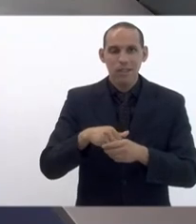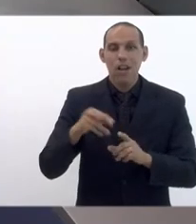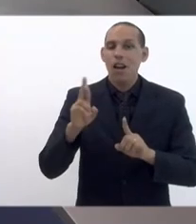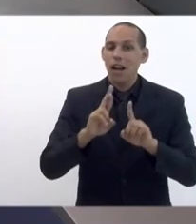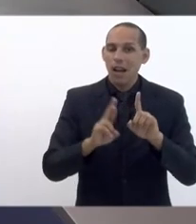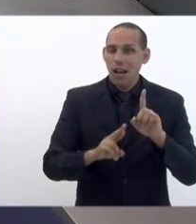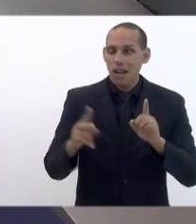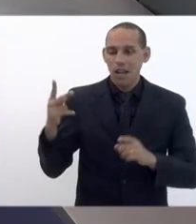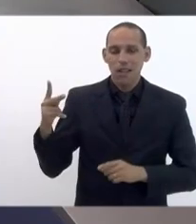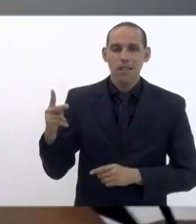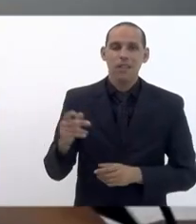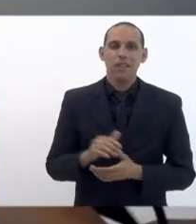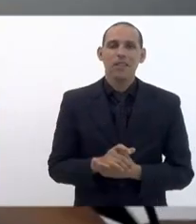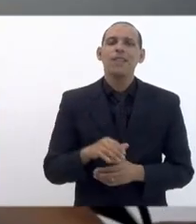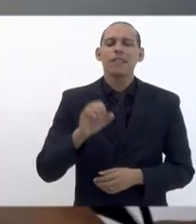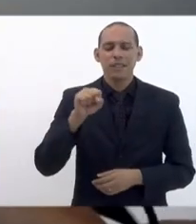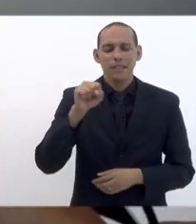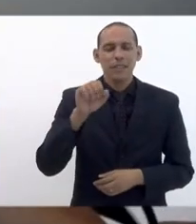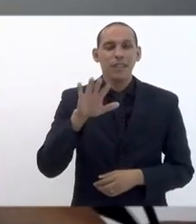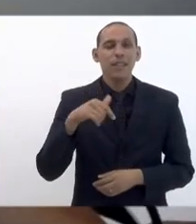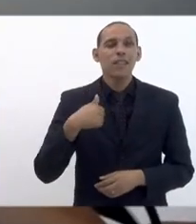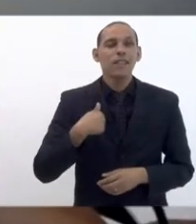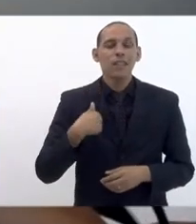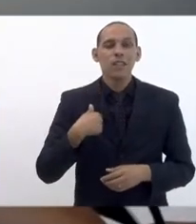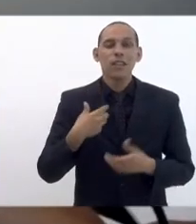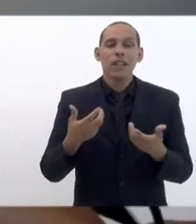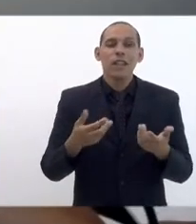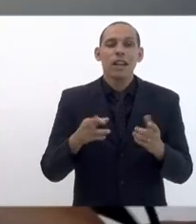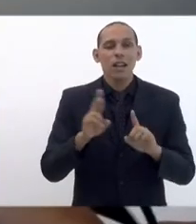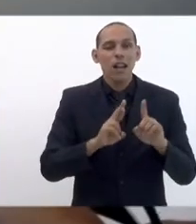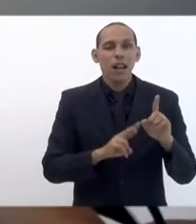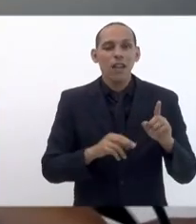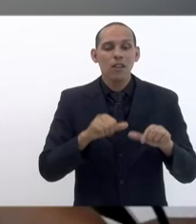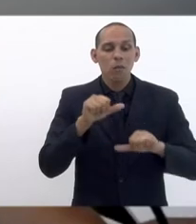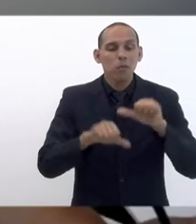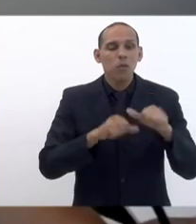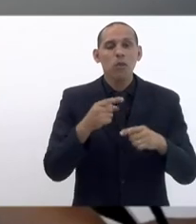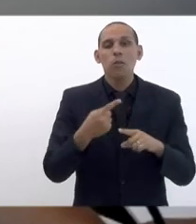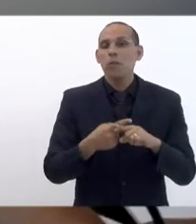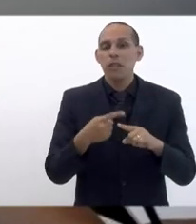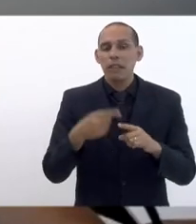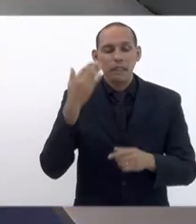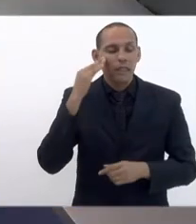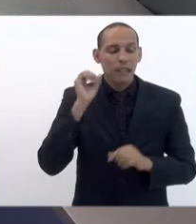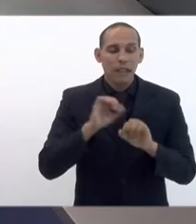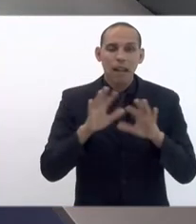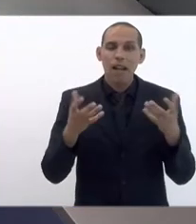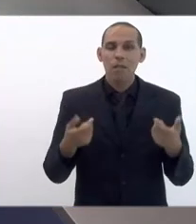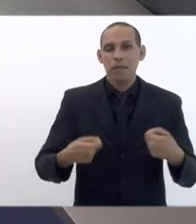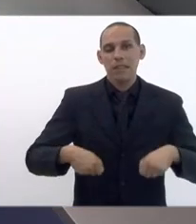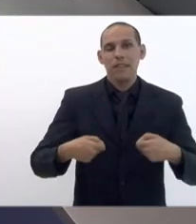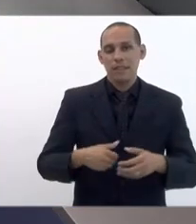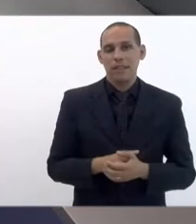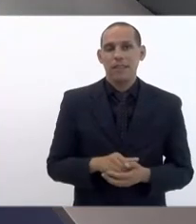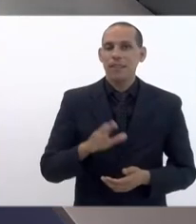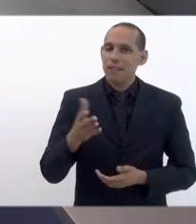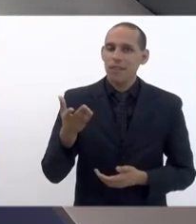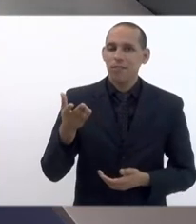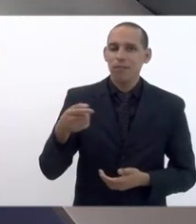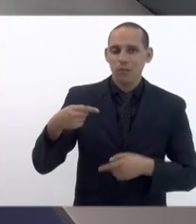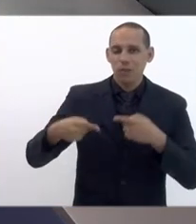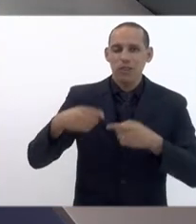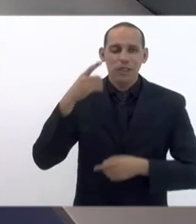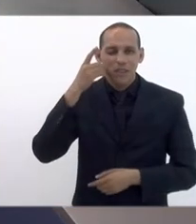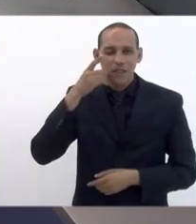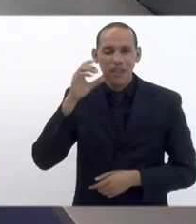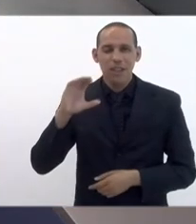original. Eu queria discutir, mas queria entender do relator o porquê da mudança. Ok. Então, em discussão, porque, deputado Chico Machado. Para discutir,